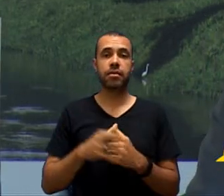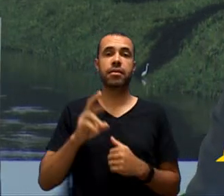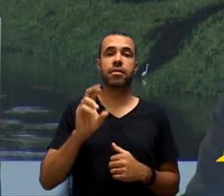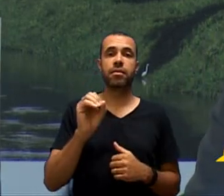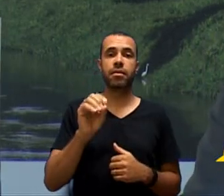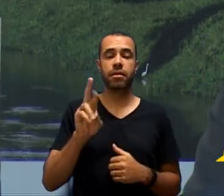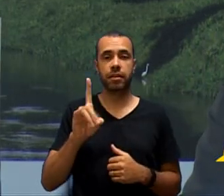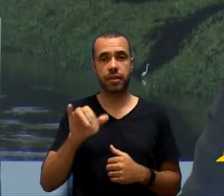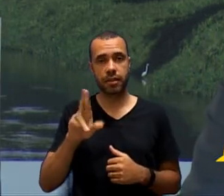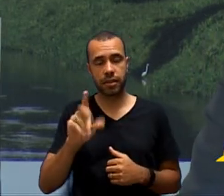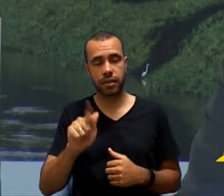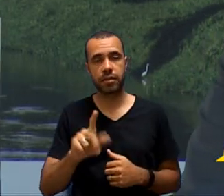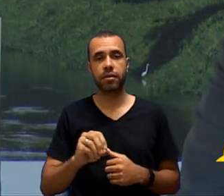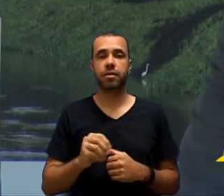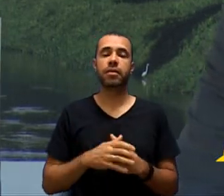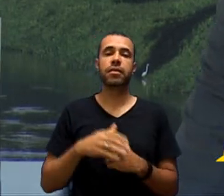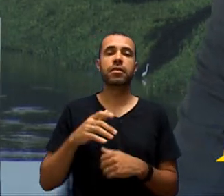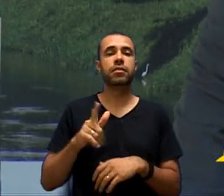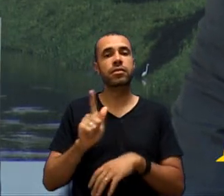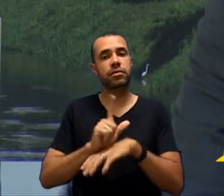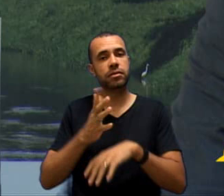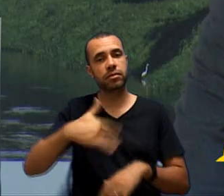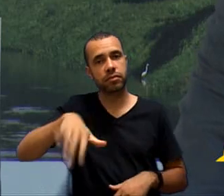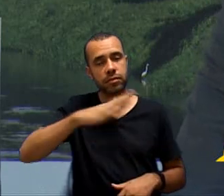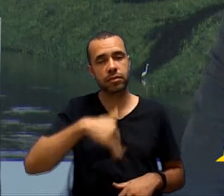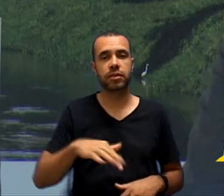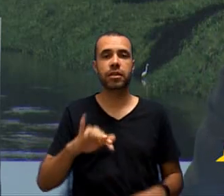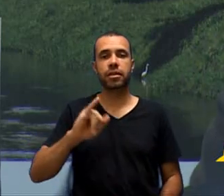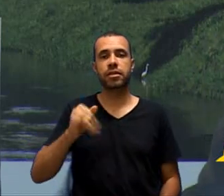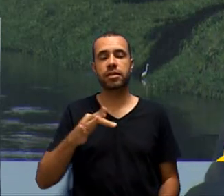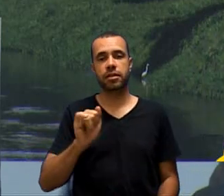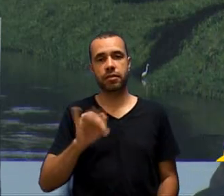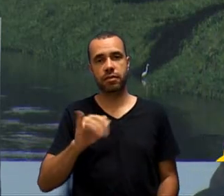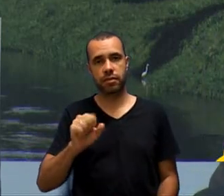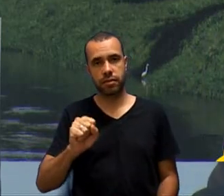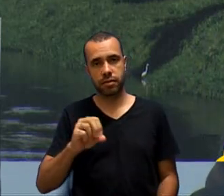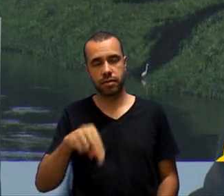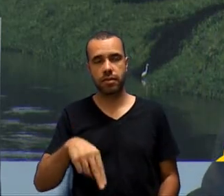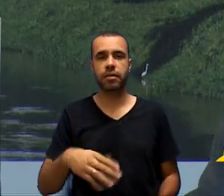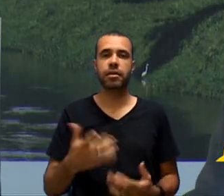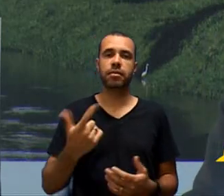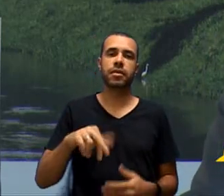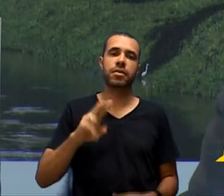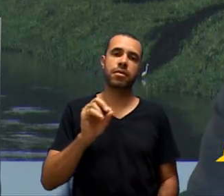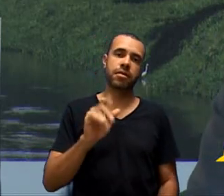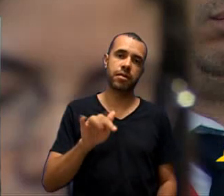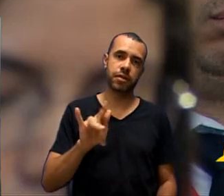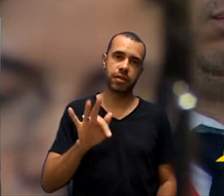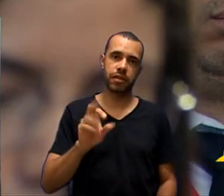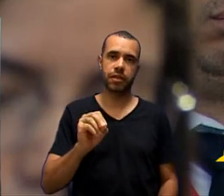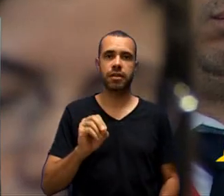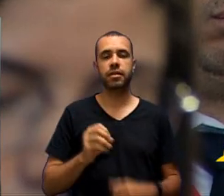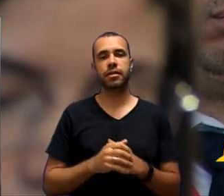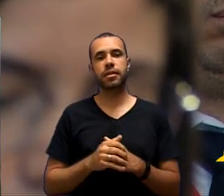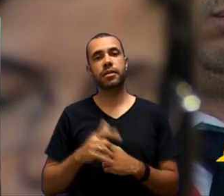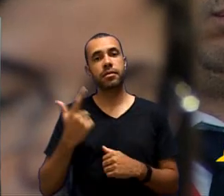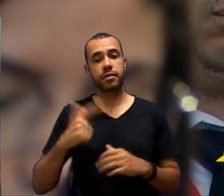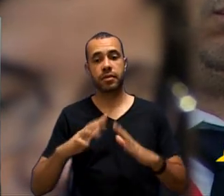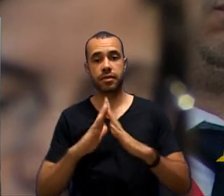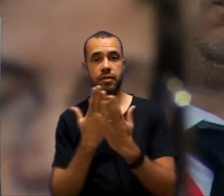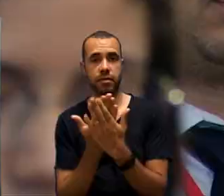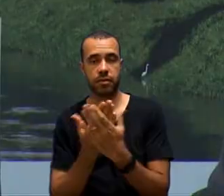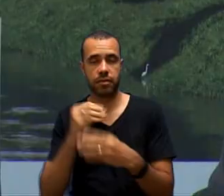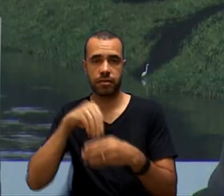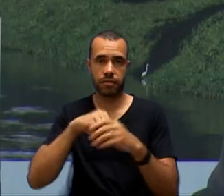Rodrigo, nosso diretor-geral, doutor Jefferson, doutor Rogério, a nossa escola